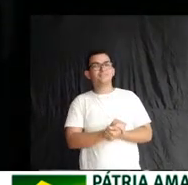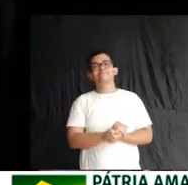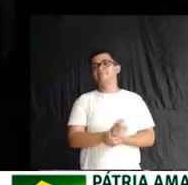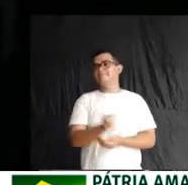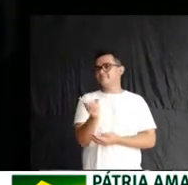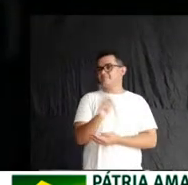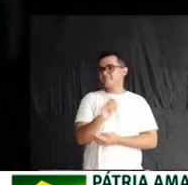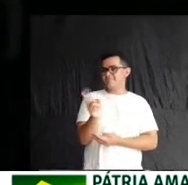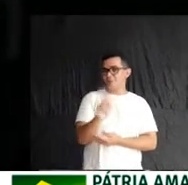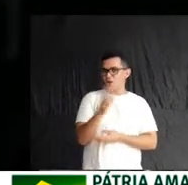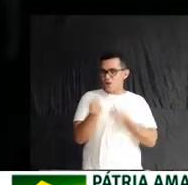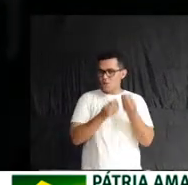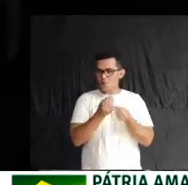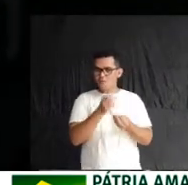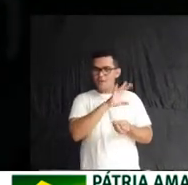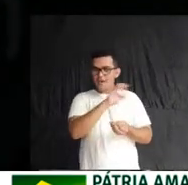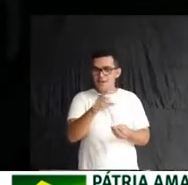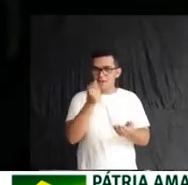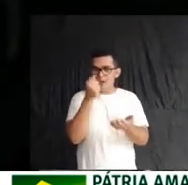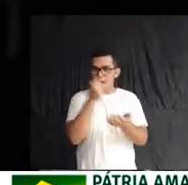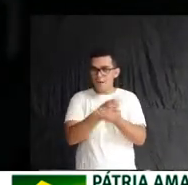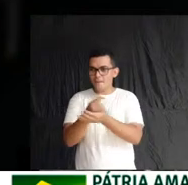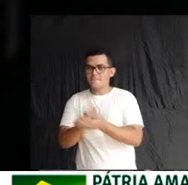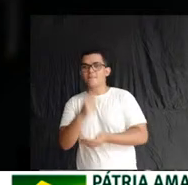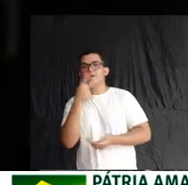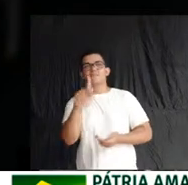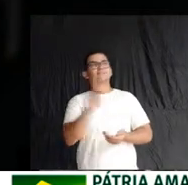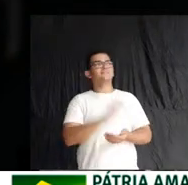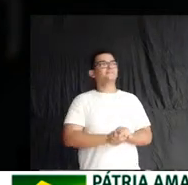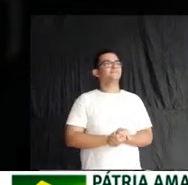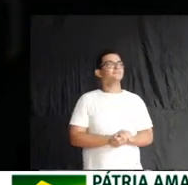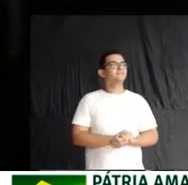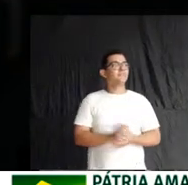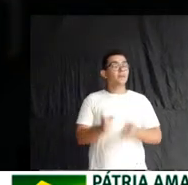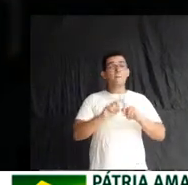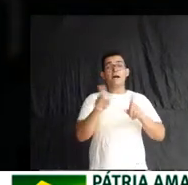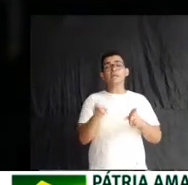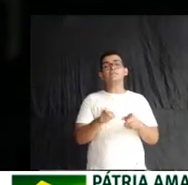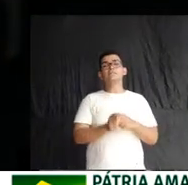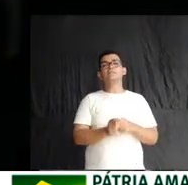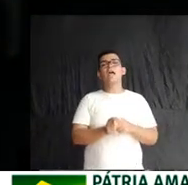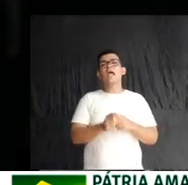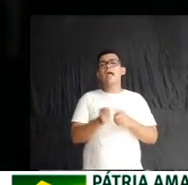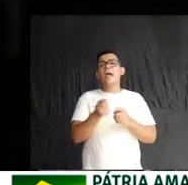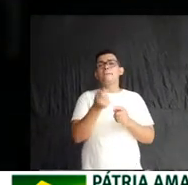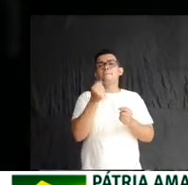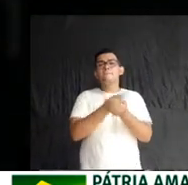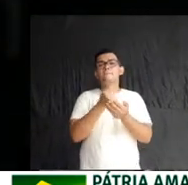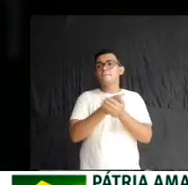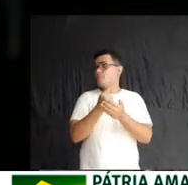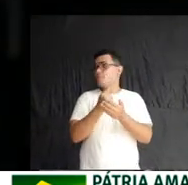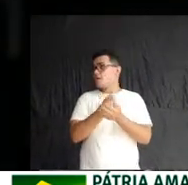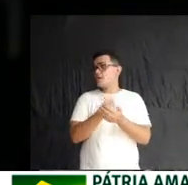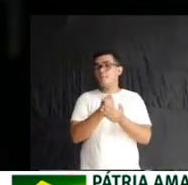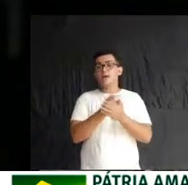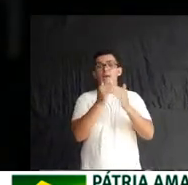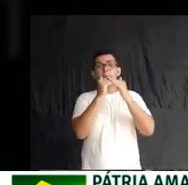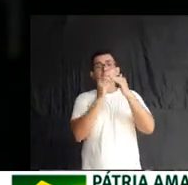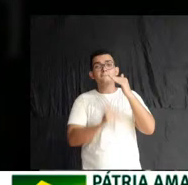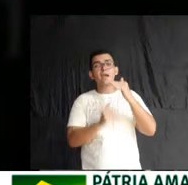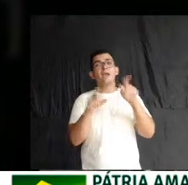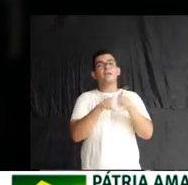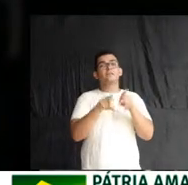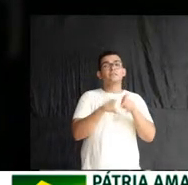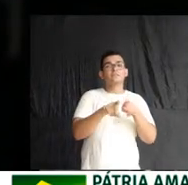Claro, o convite, não. Mas aí não fala se vai ser pago ou não. Mas, gente, é tão acessível, é tão acessível. Ô, Rodrigo Albernaz, depois, velho, ó, eu